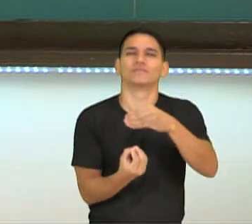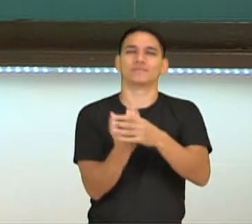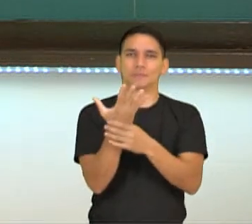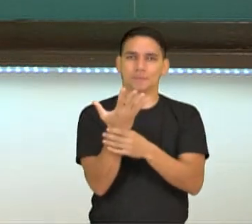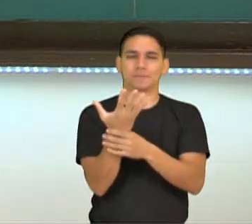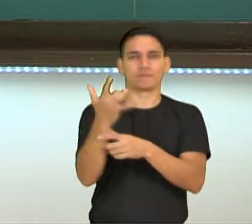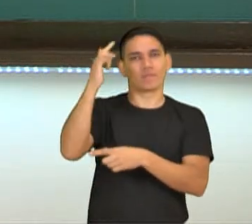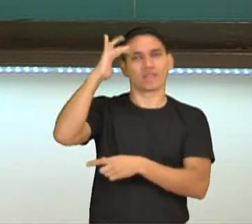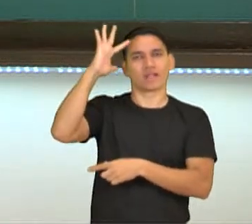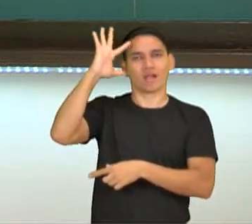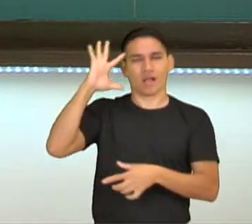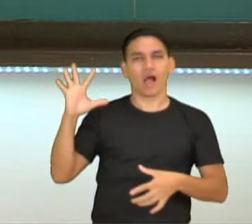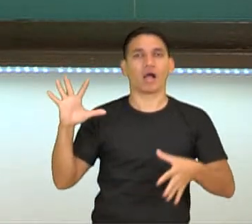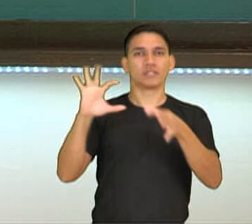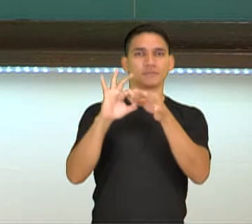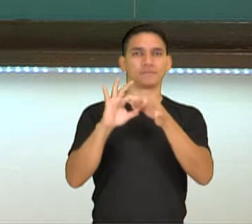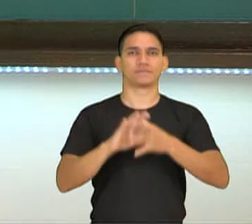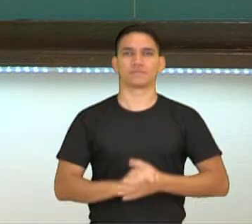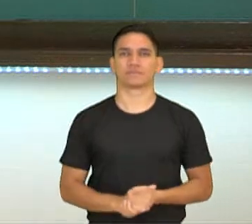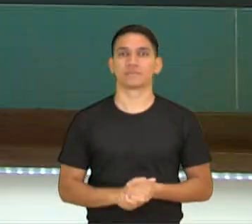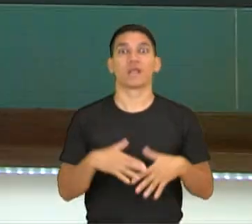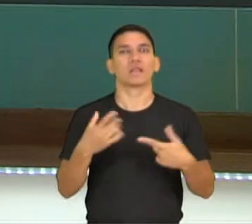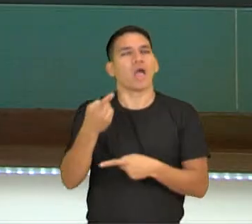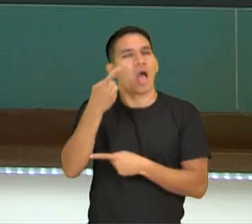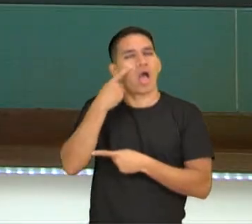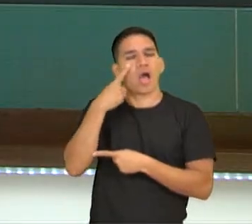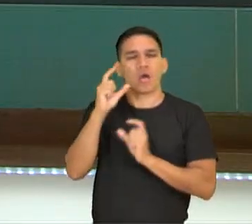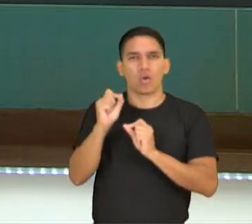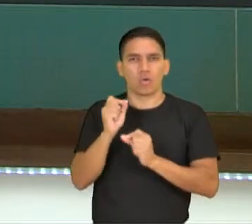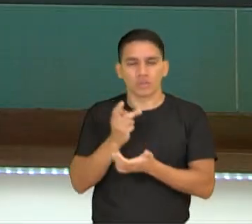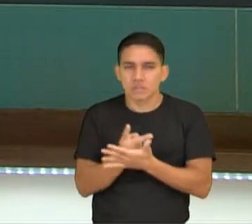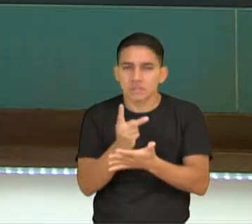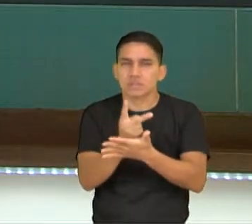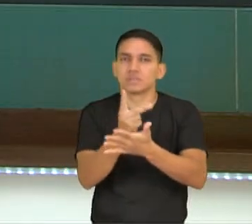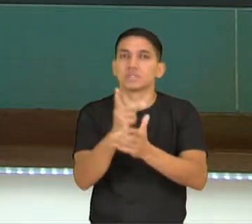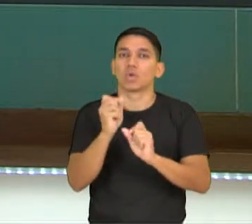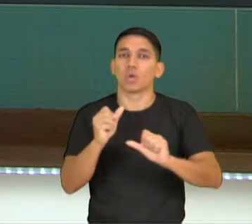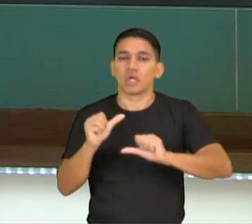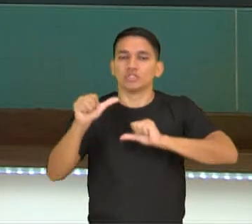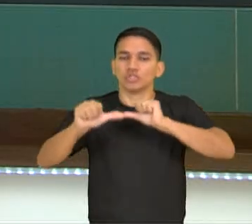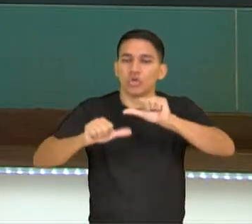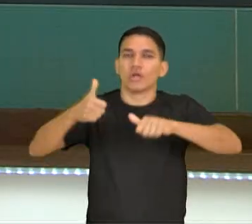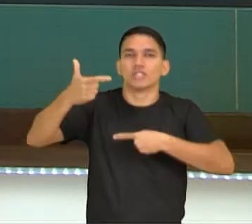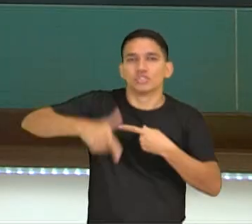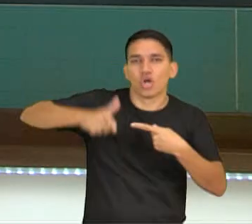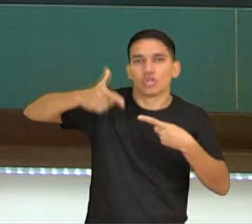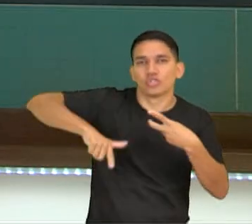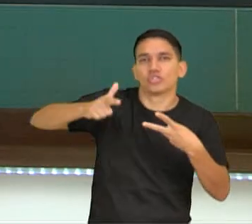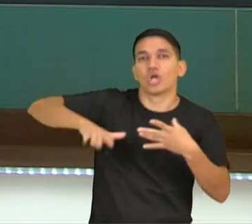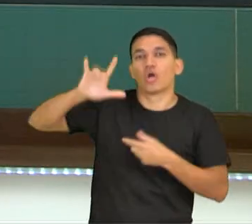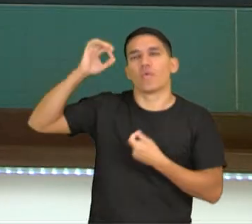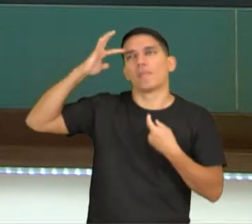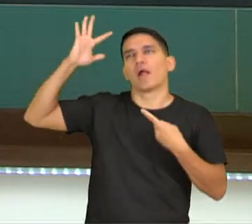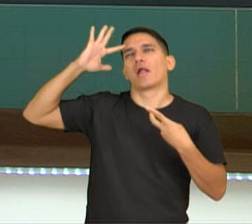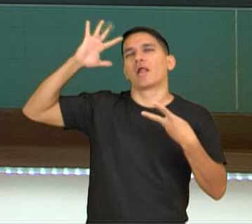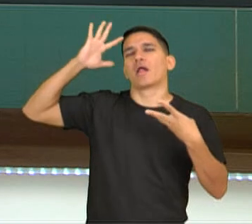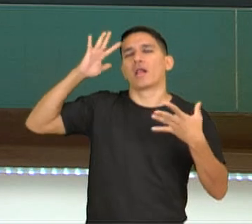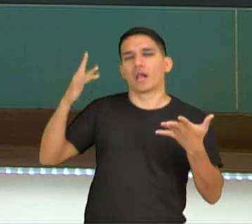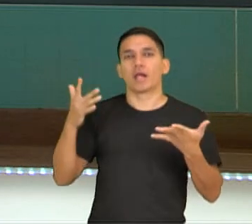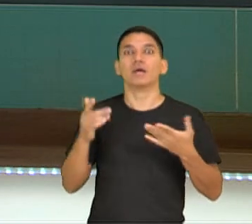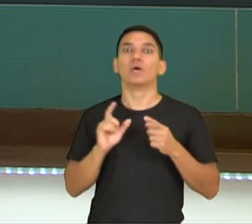anteriormente. Então, vamos ver o tempo todo essa recorrência das reflexões filosóficas